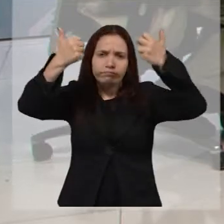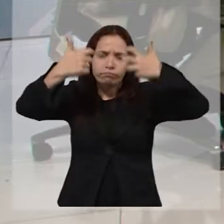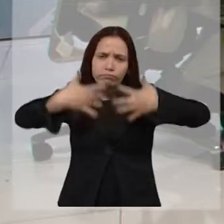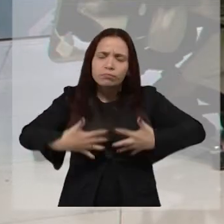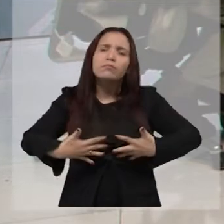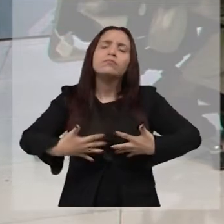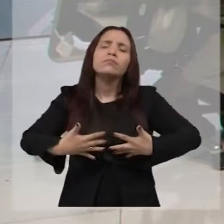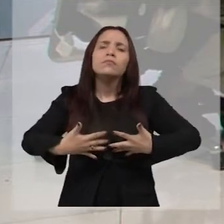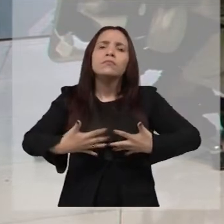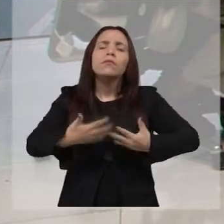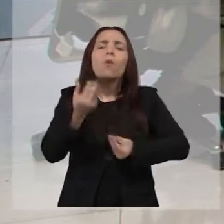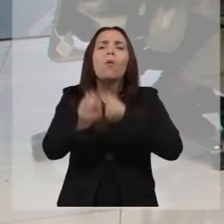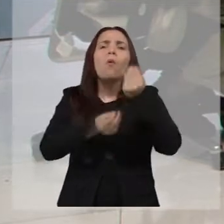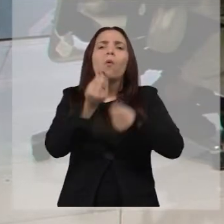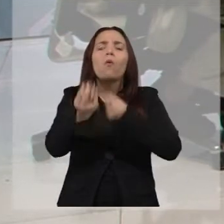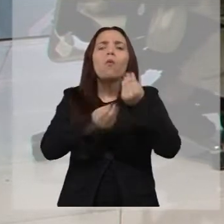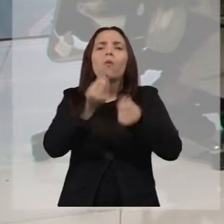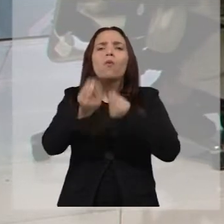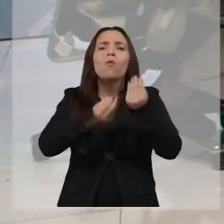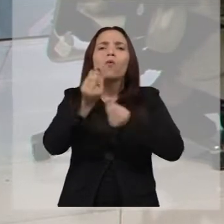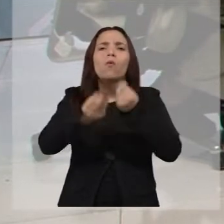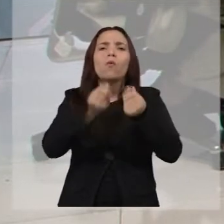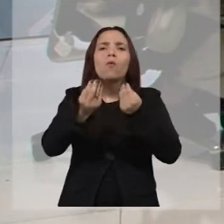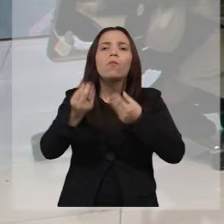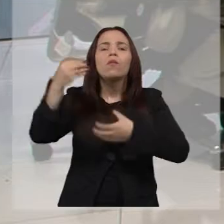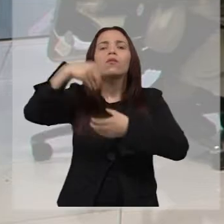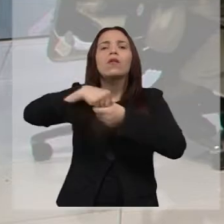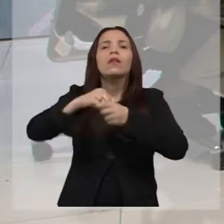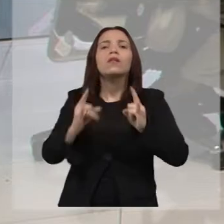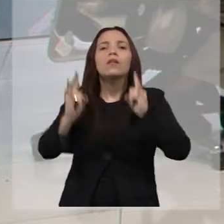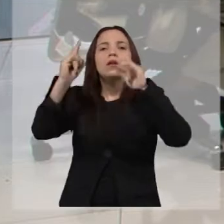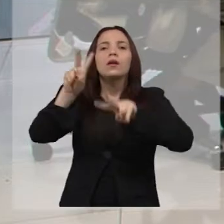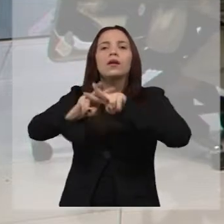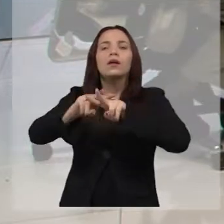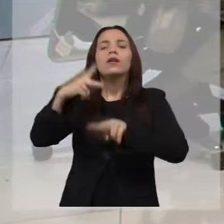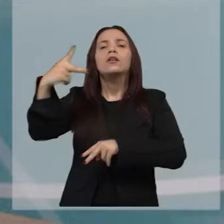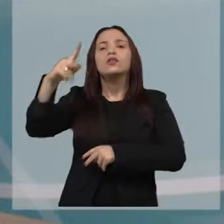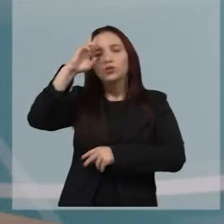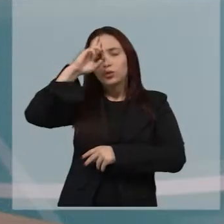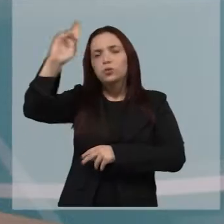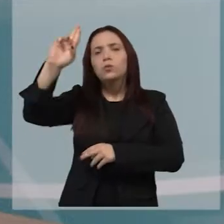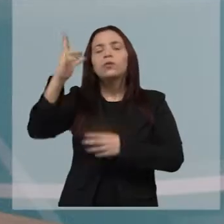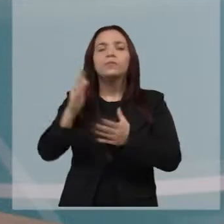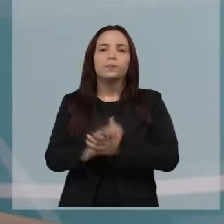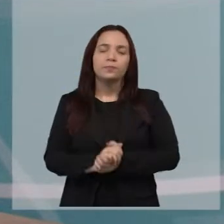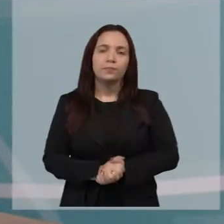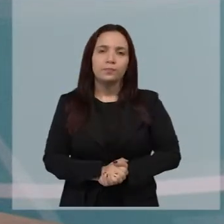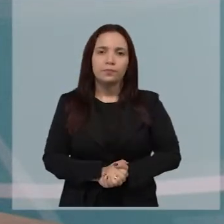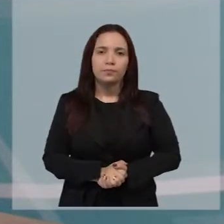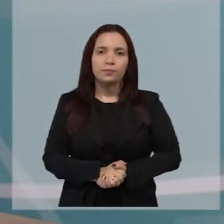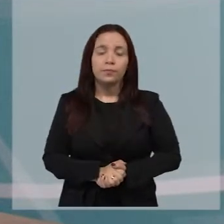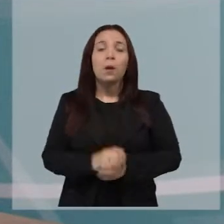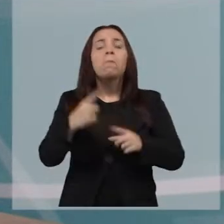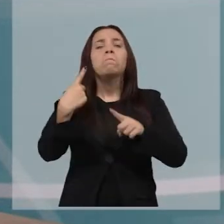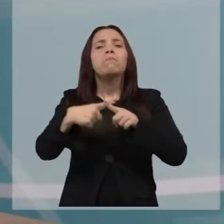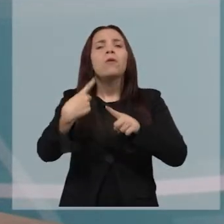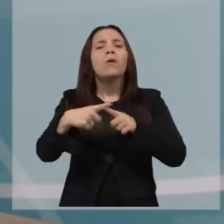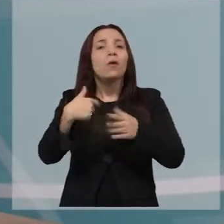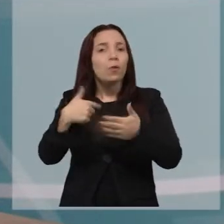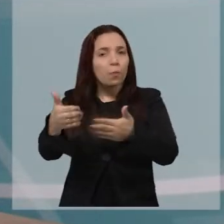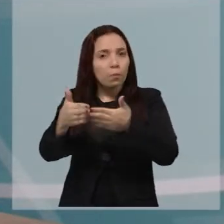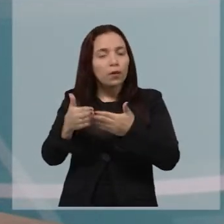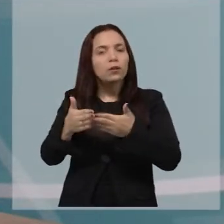descrição de como funciona a unidade prisional Irmã Imelda. E por que faço isso? Por